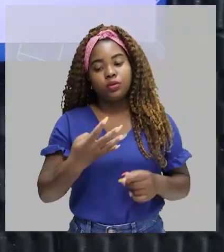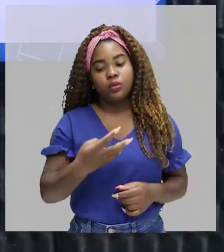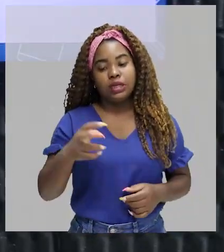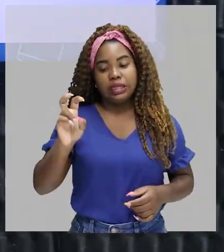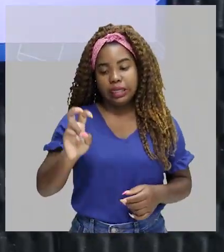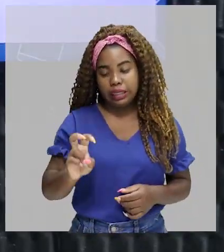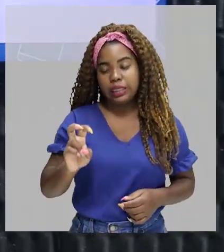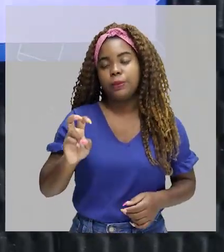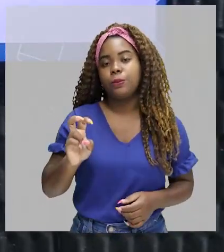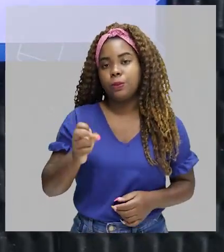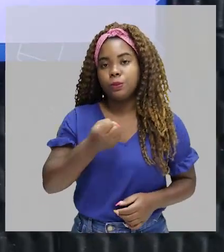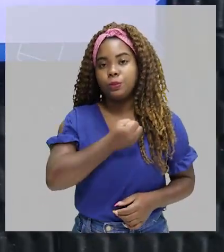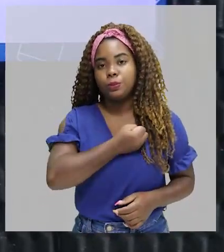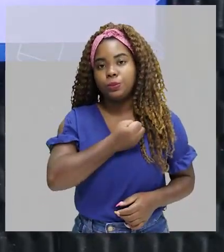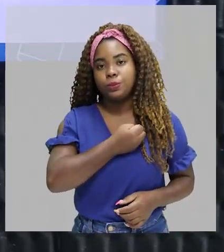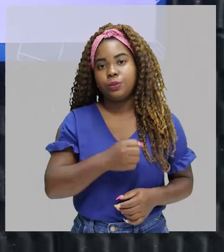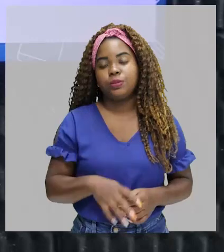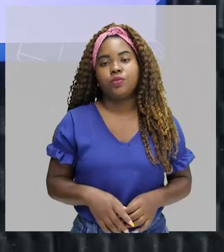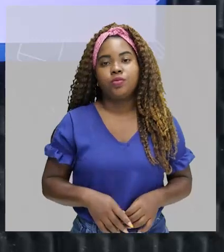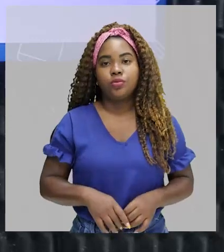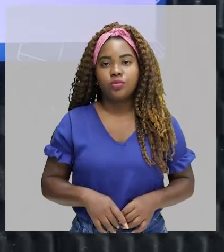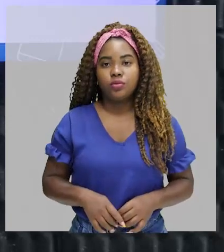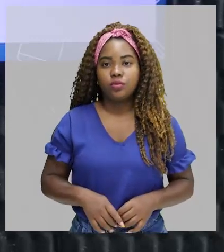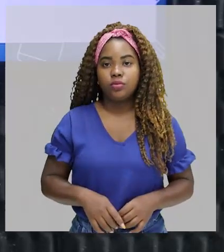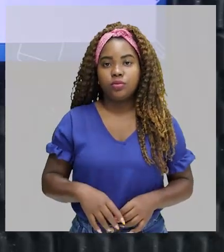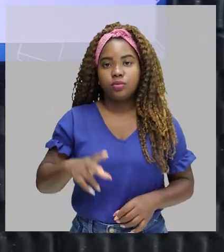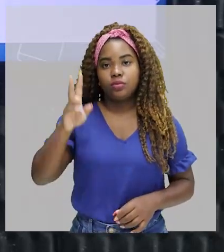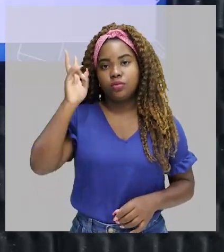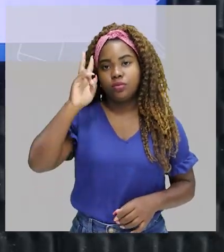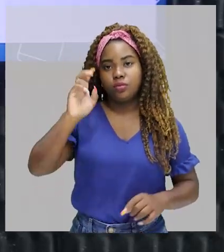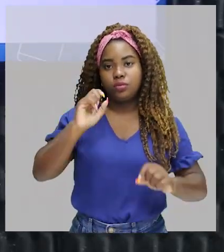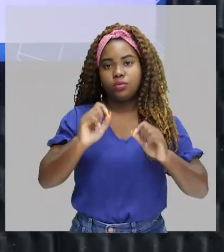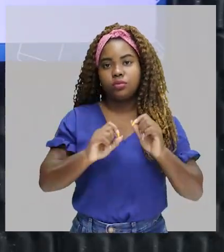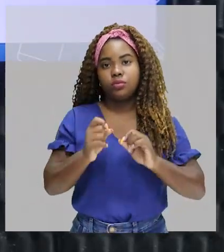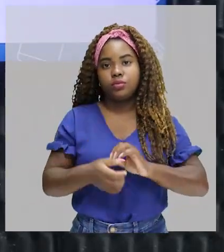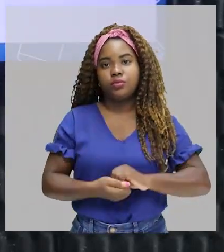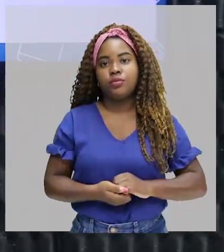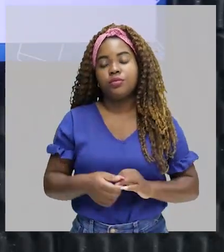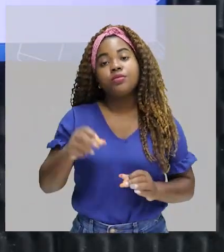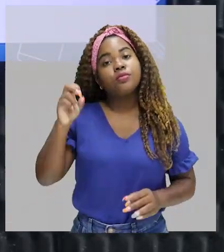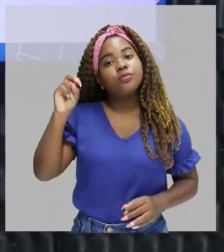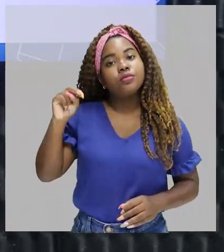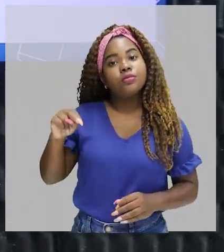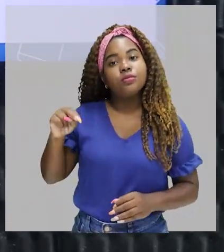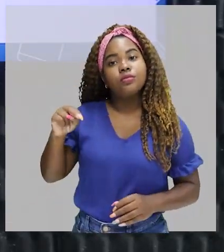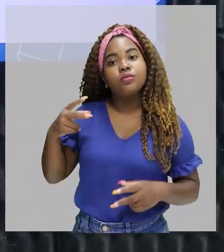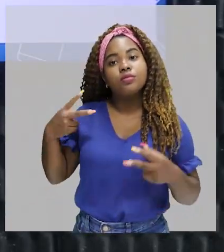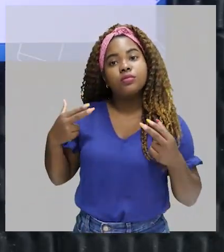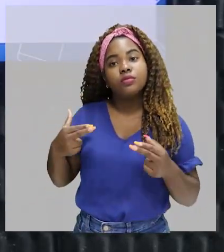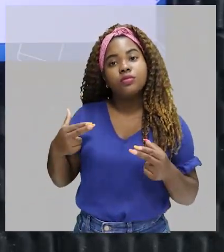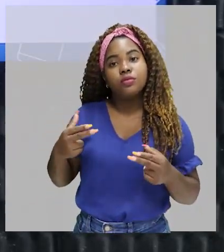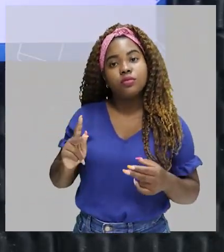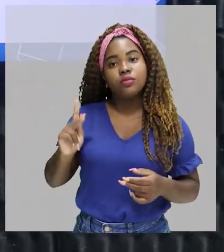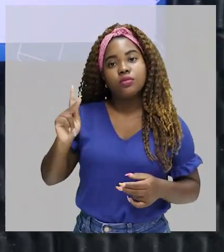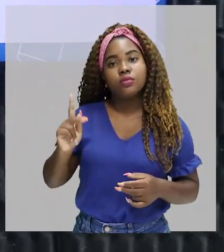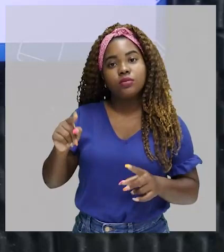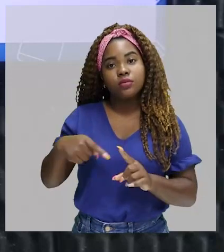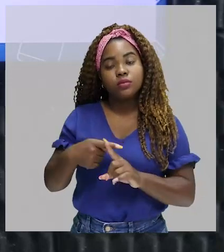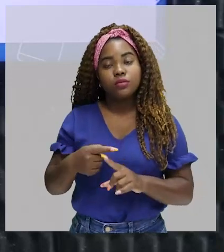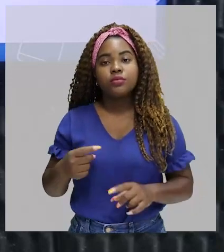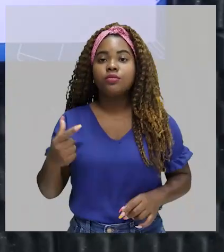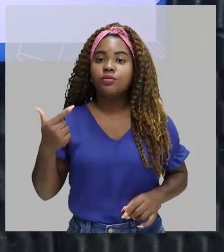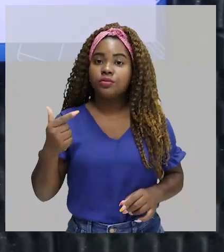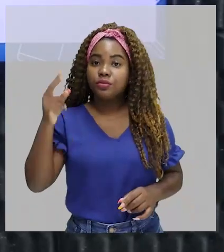de 45 termos. Lembra que o n é igual ao k mais 2?